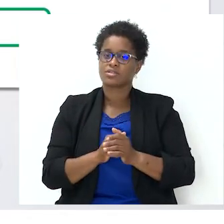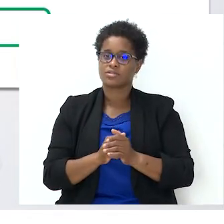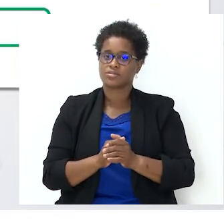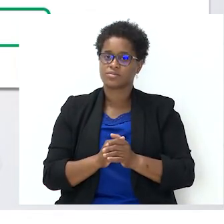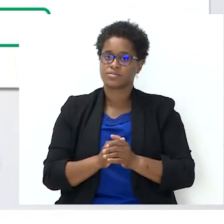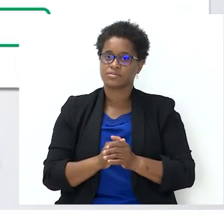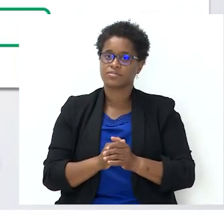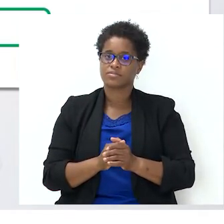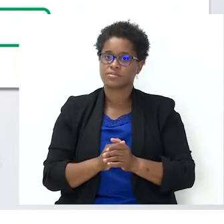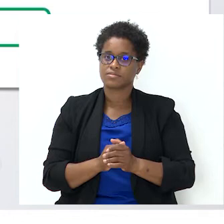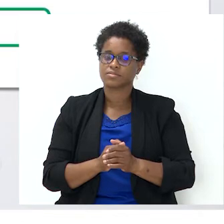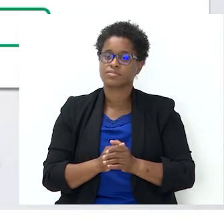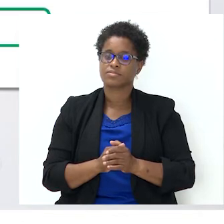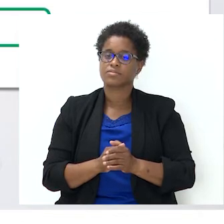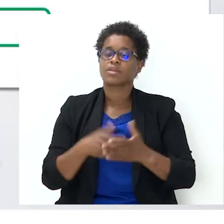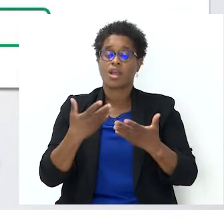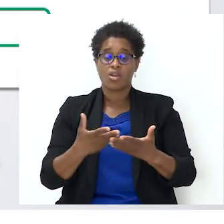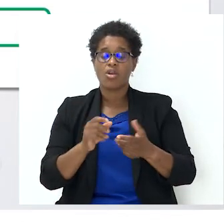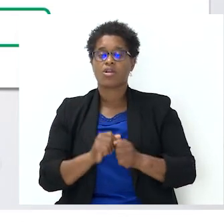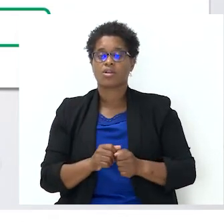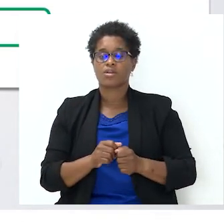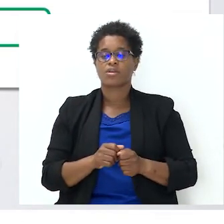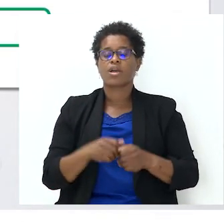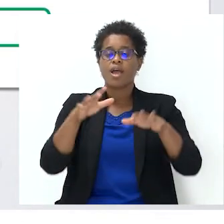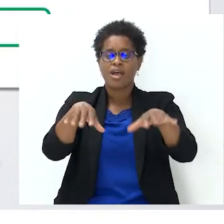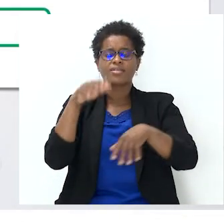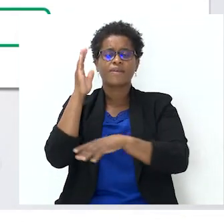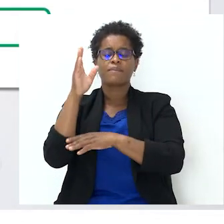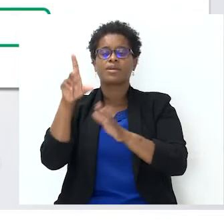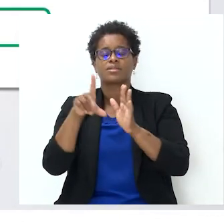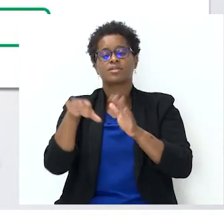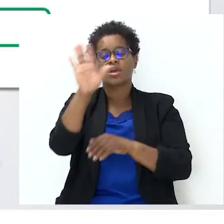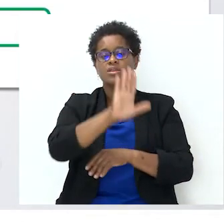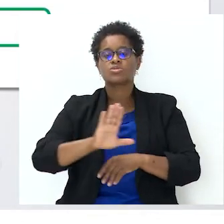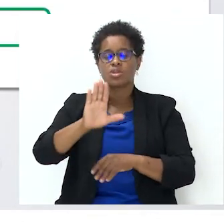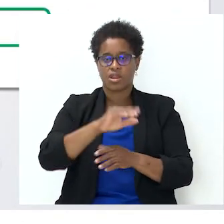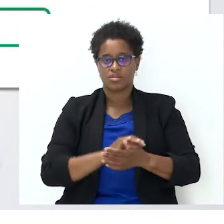Isso mesmo. Vamos lá? Agora, a Assembleia Nacional.